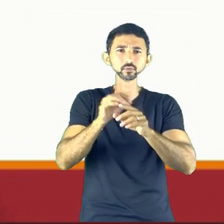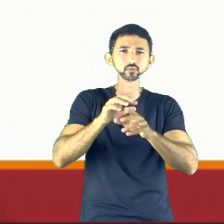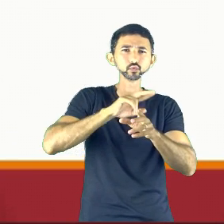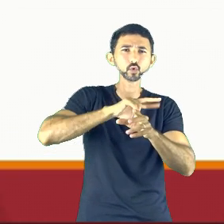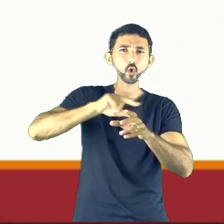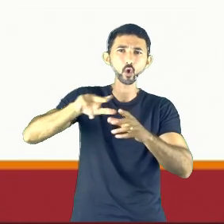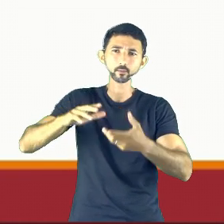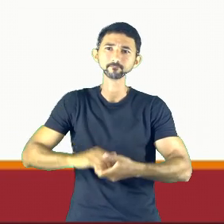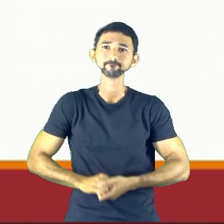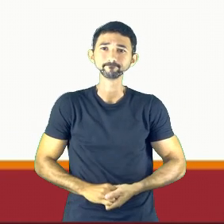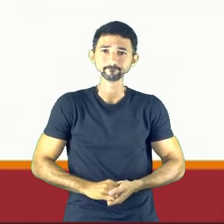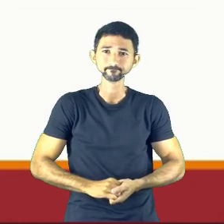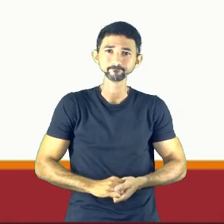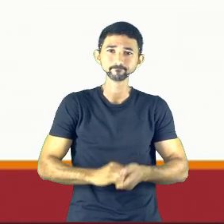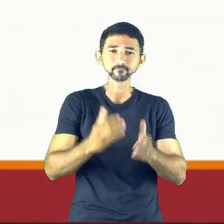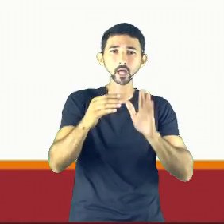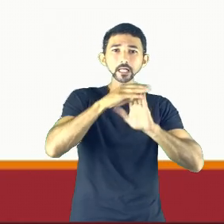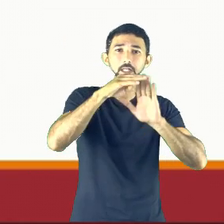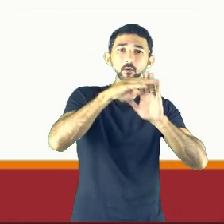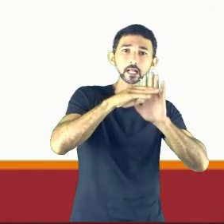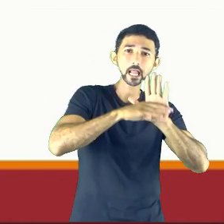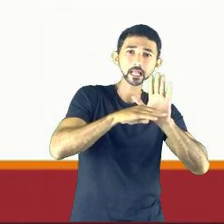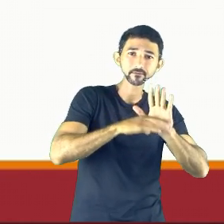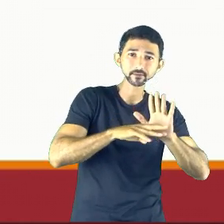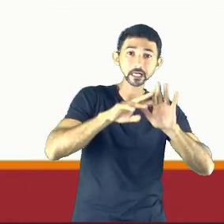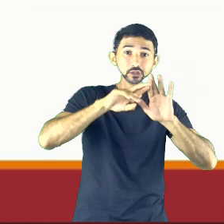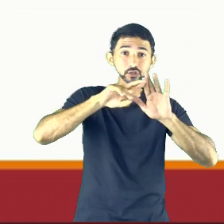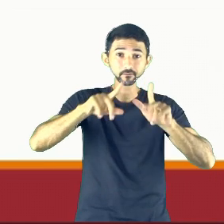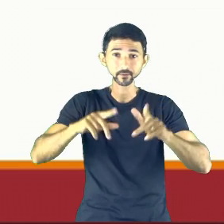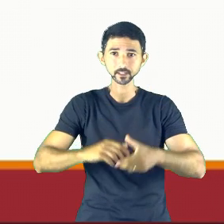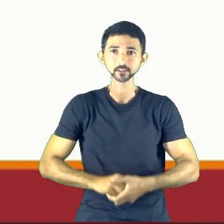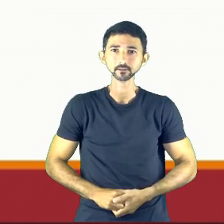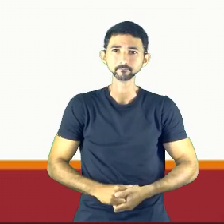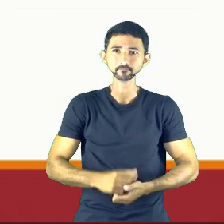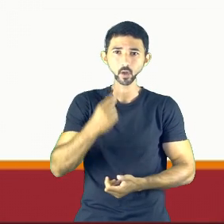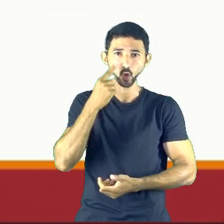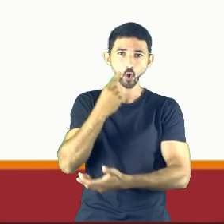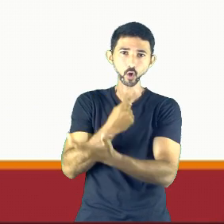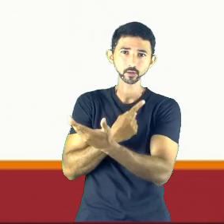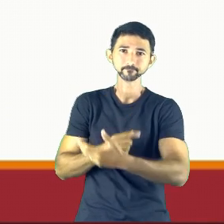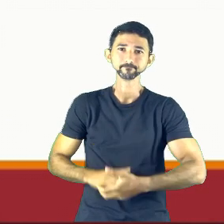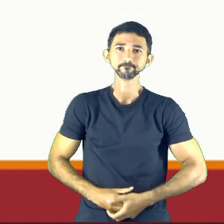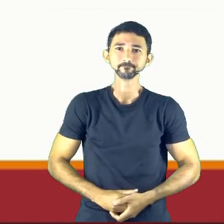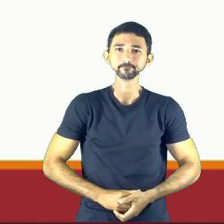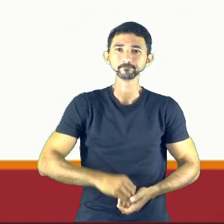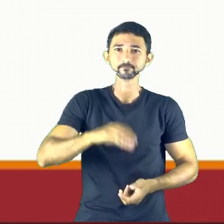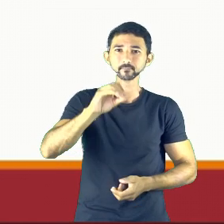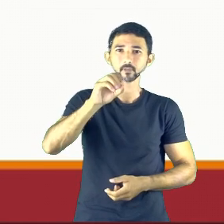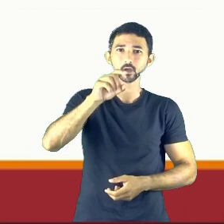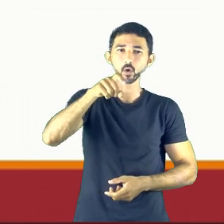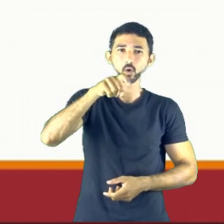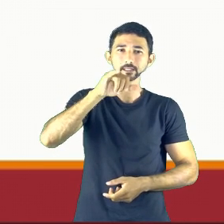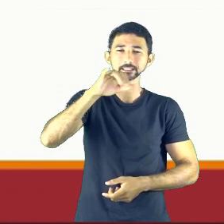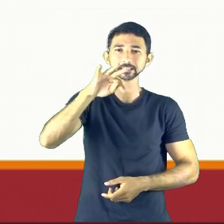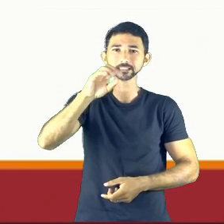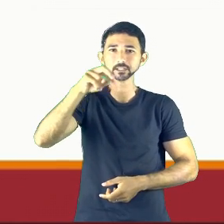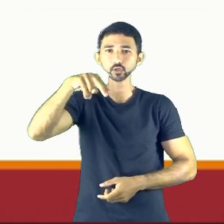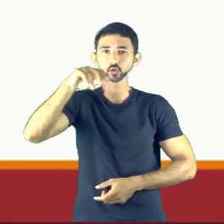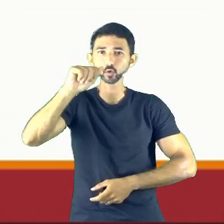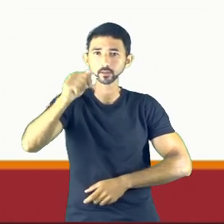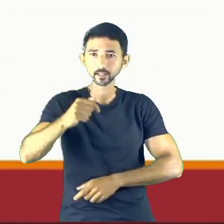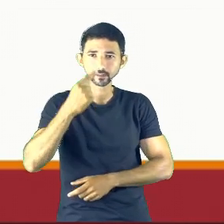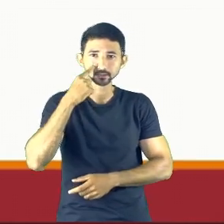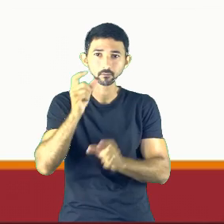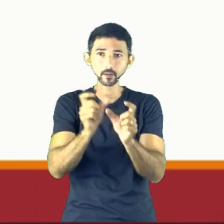as palavras recebem nomes variados, ou seja, são classificadas diferentemente. Bora ver aqui?